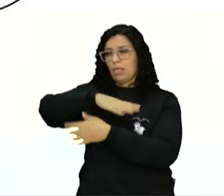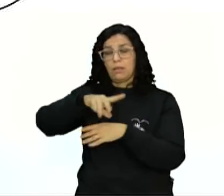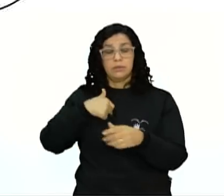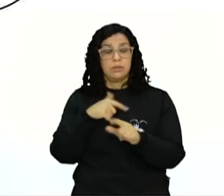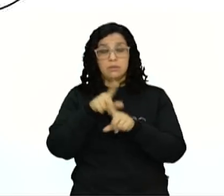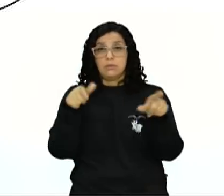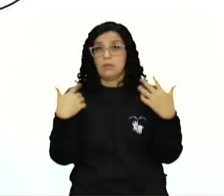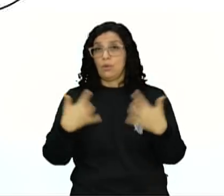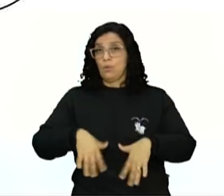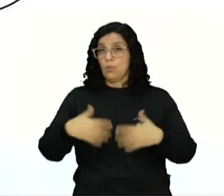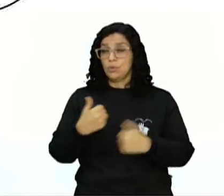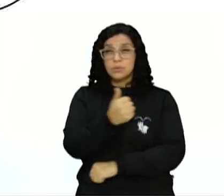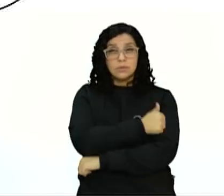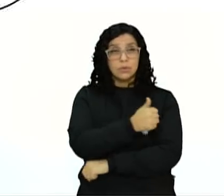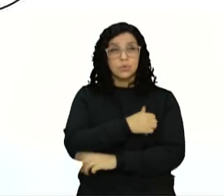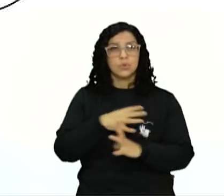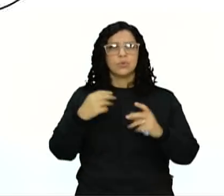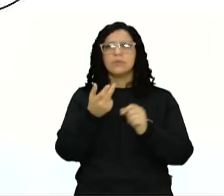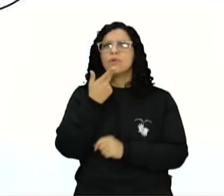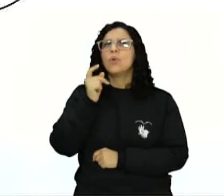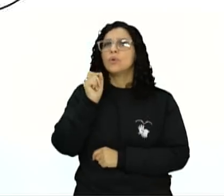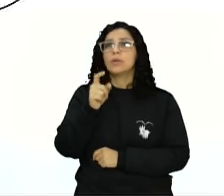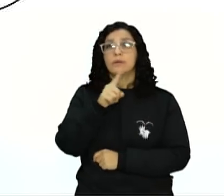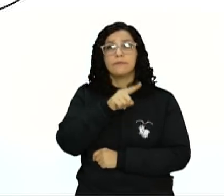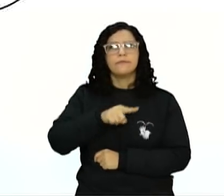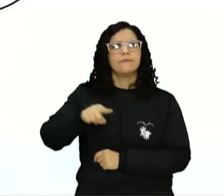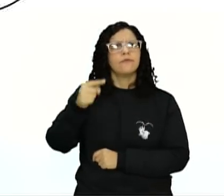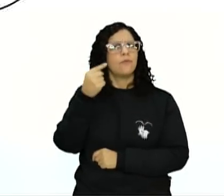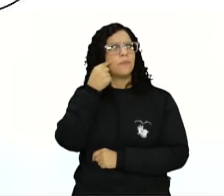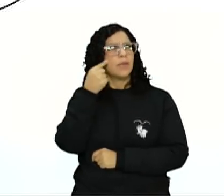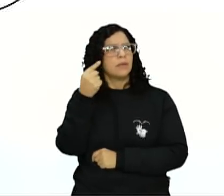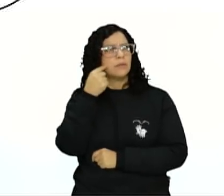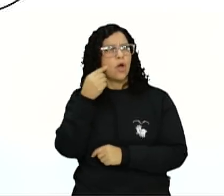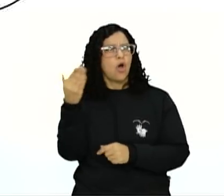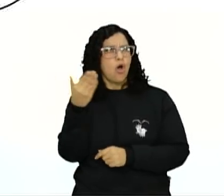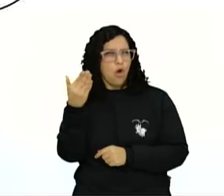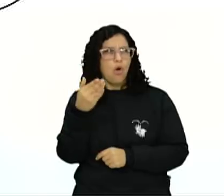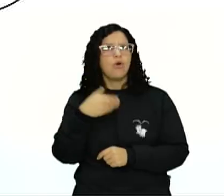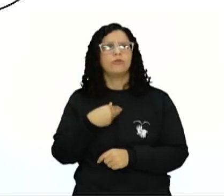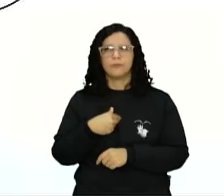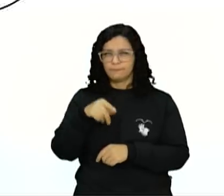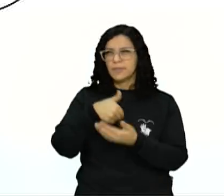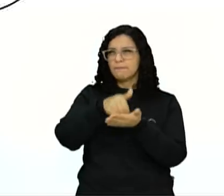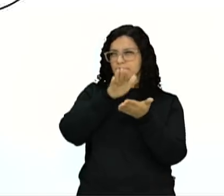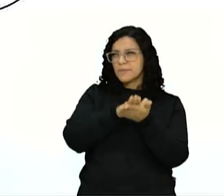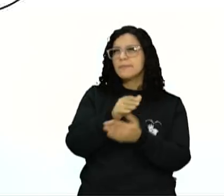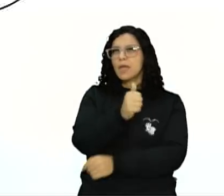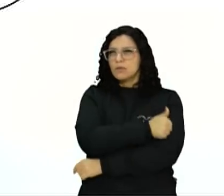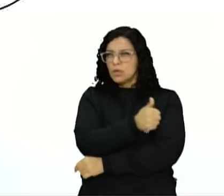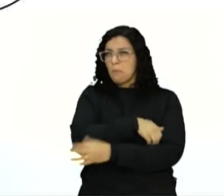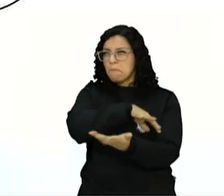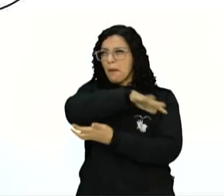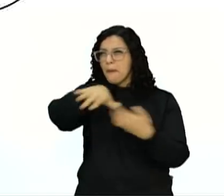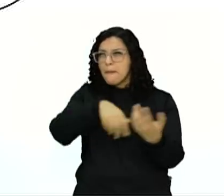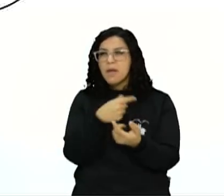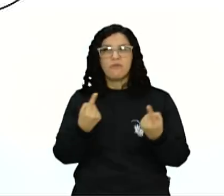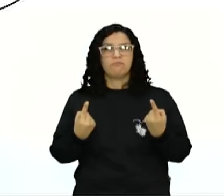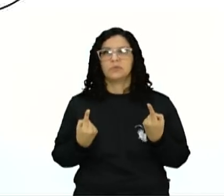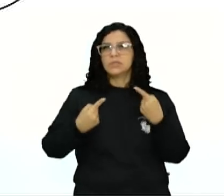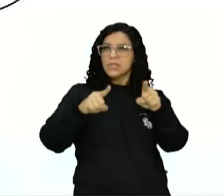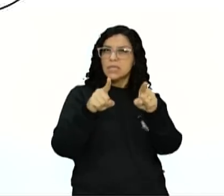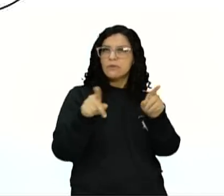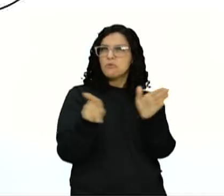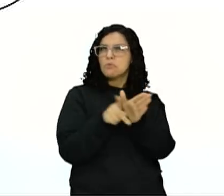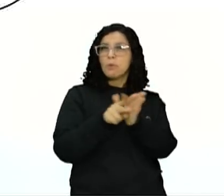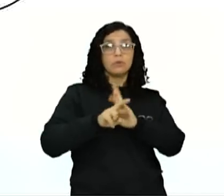agitados naquele dia, aqueles alunos. Então ele falou assim, ó, pensou, hoje eu vou pegar esses alunos, eles estão muito agitados, eu vou desafiar eles para uma